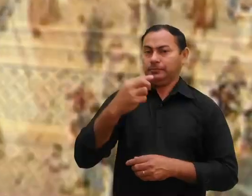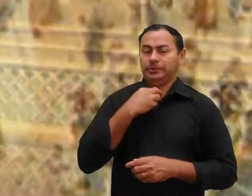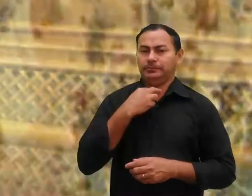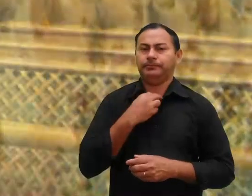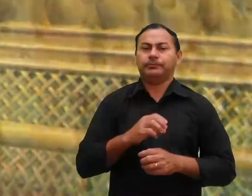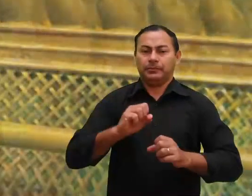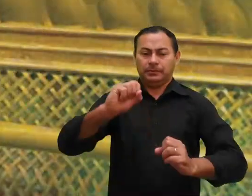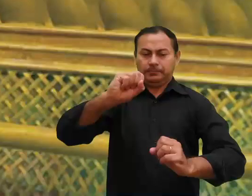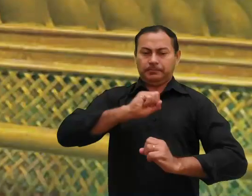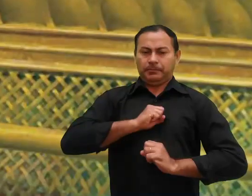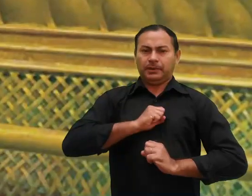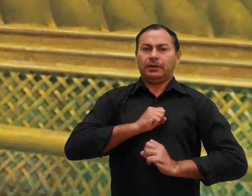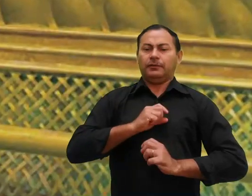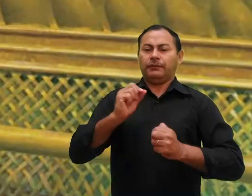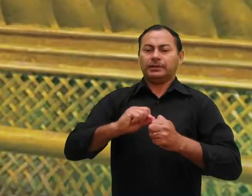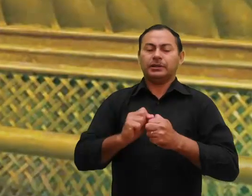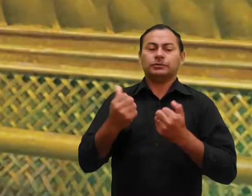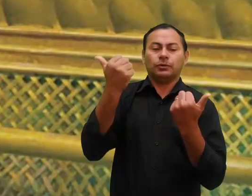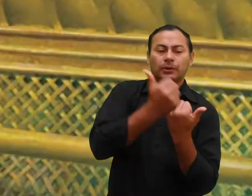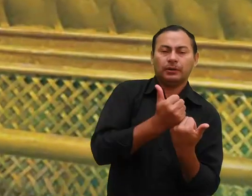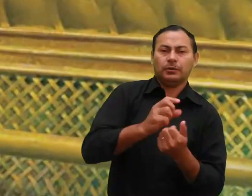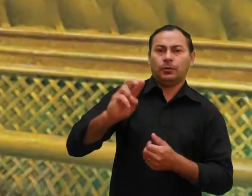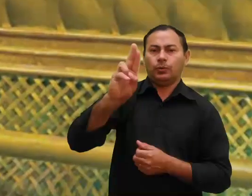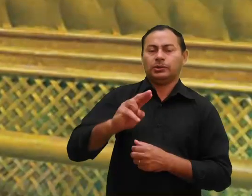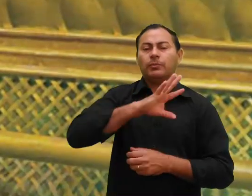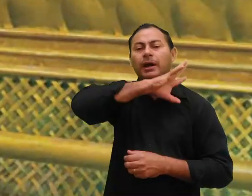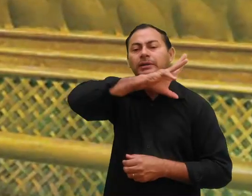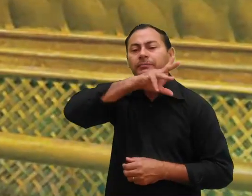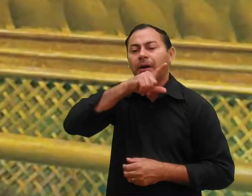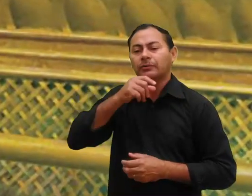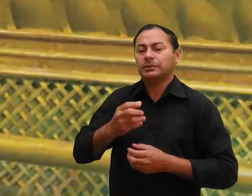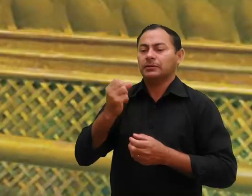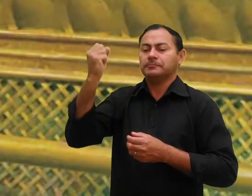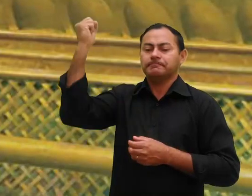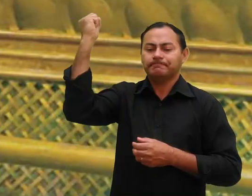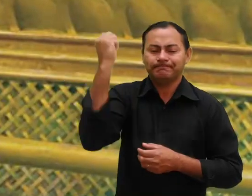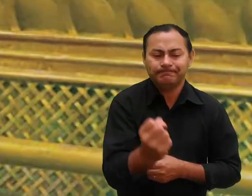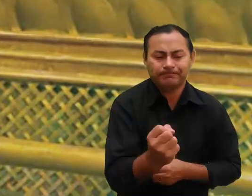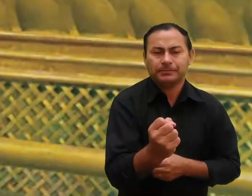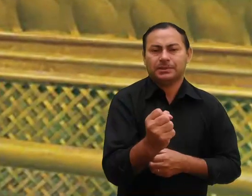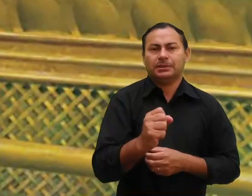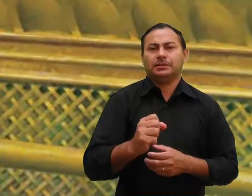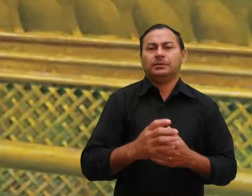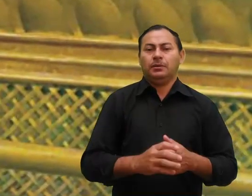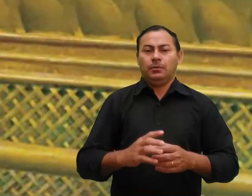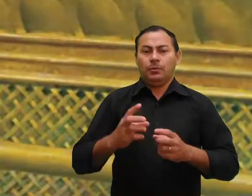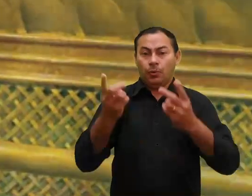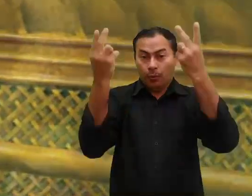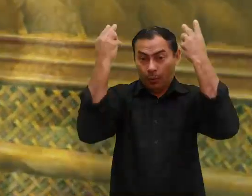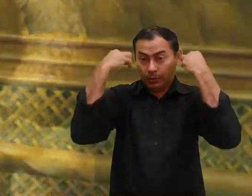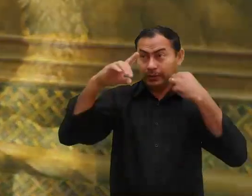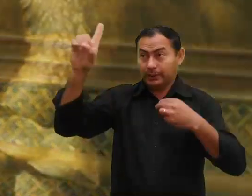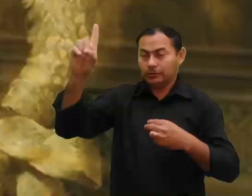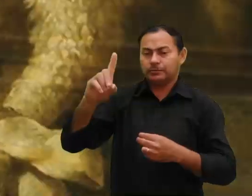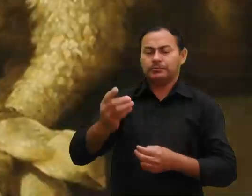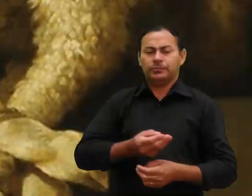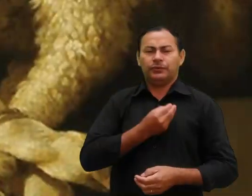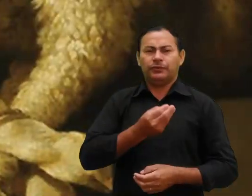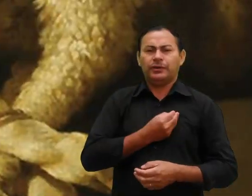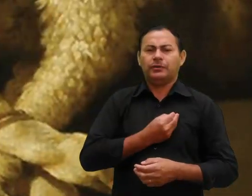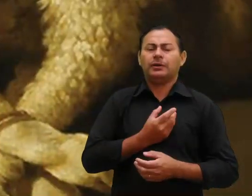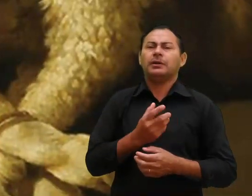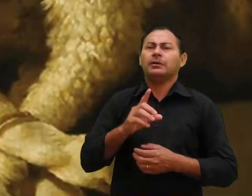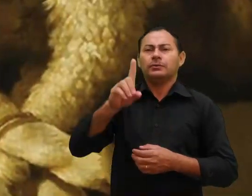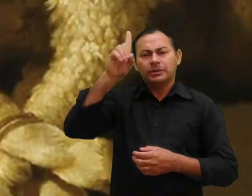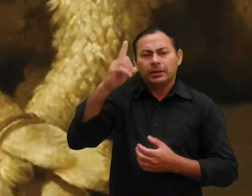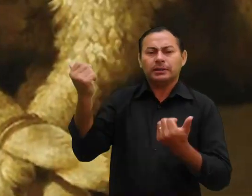Deus. Um sacerdote fazia isso no seu lugar, usando o animal que estava sendo sacrificado. O Cordeiro de Deus viria um dia